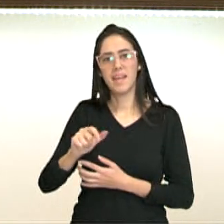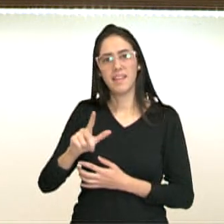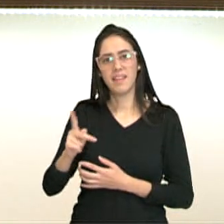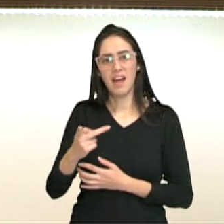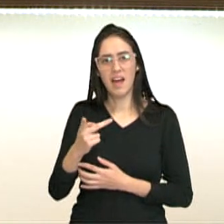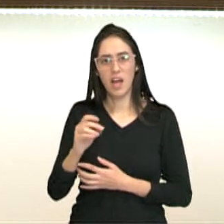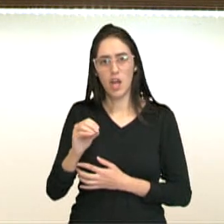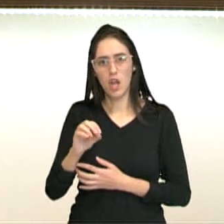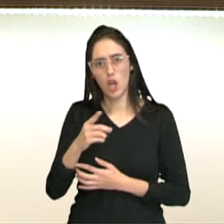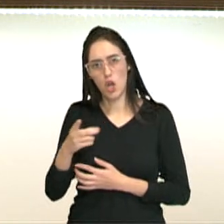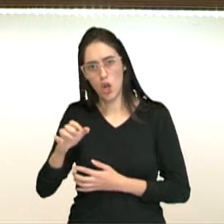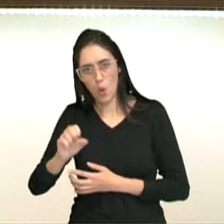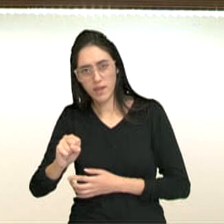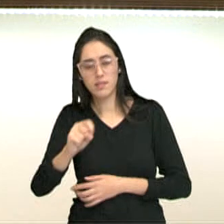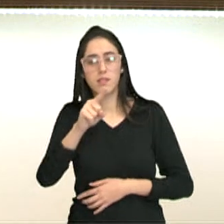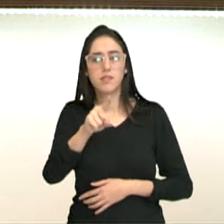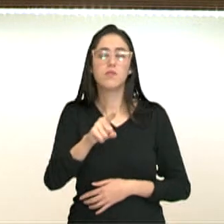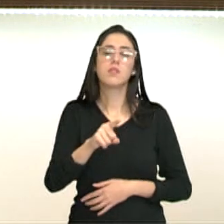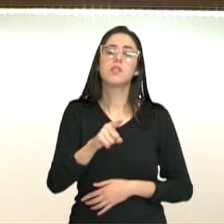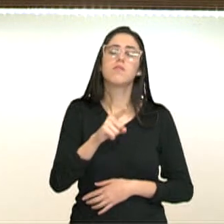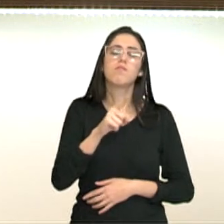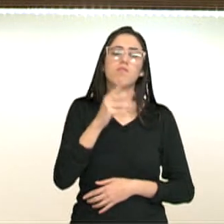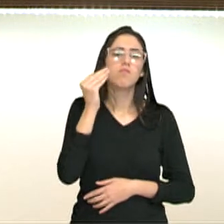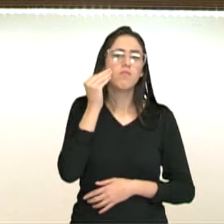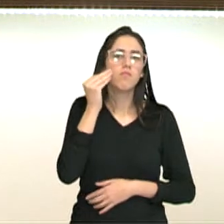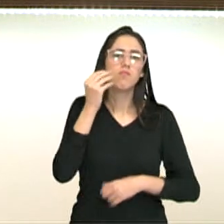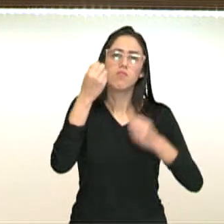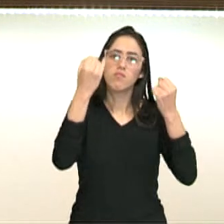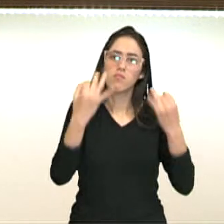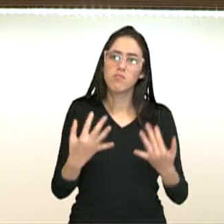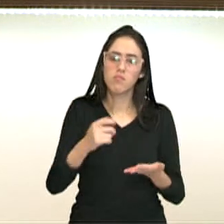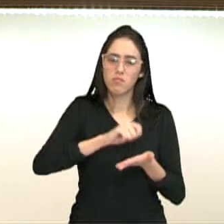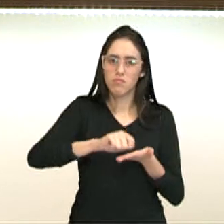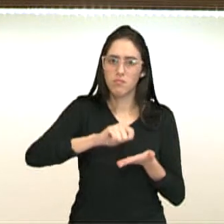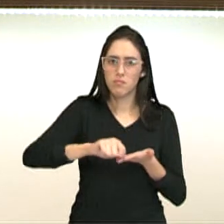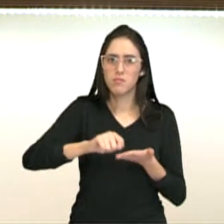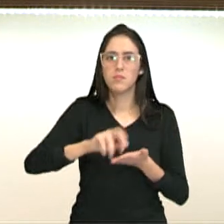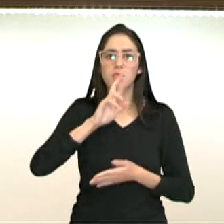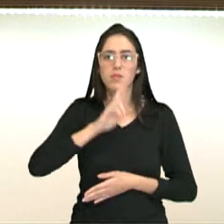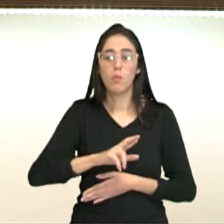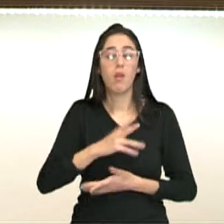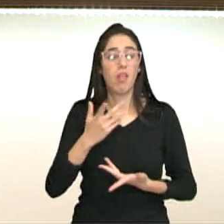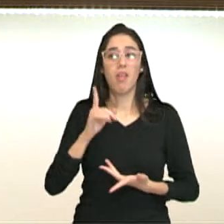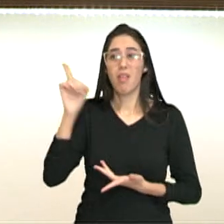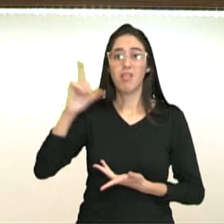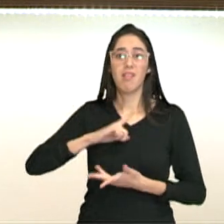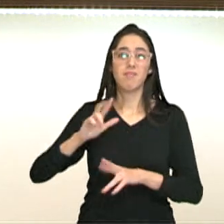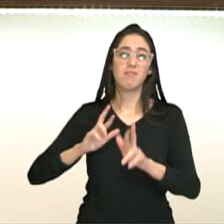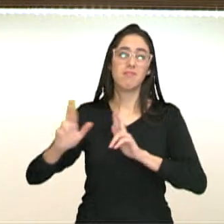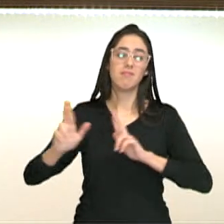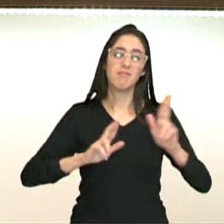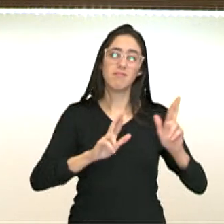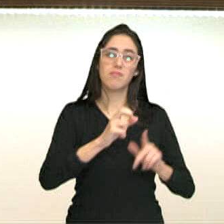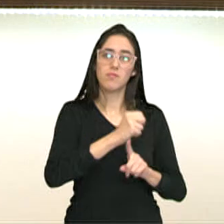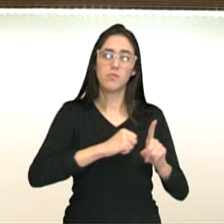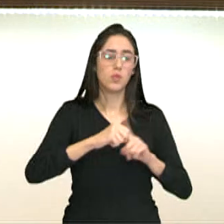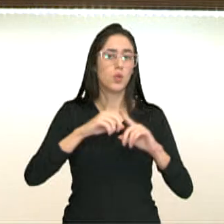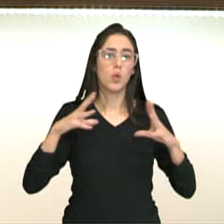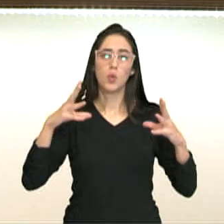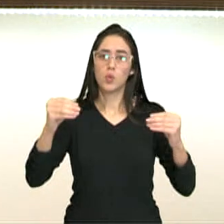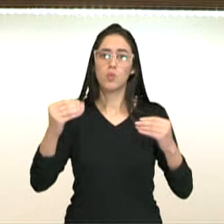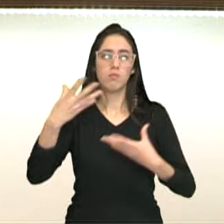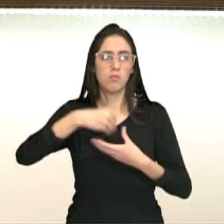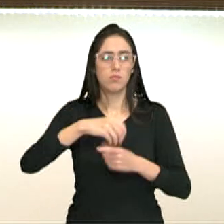ok? E aí você mobiliza isso nas suas relações sociais. Então, ele está dizendo que em todos os aspectos da sociedade